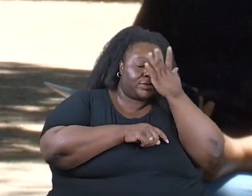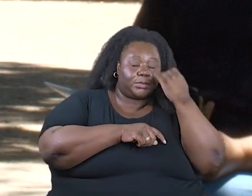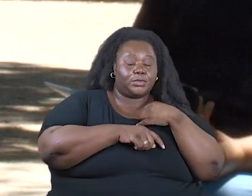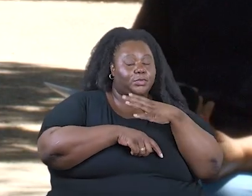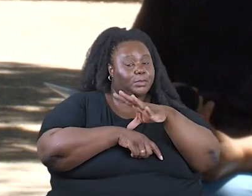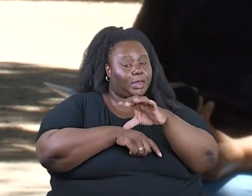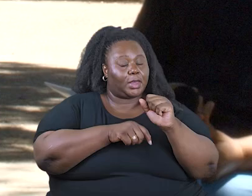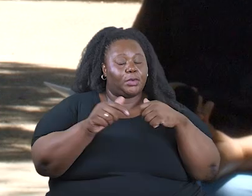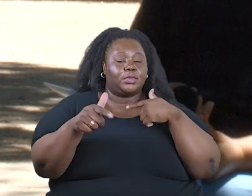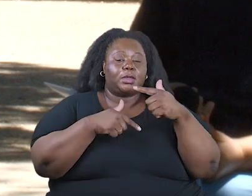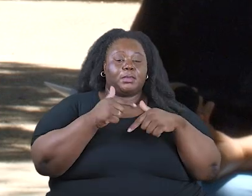os trabalhos. Então,